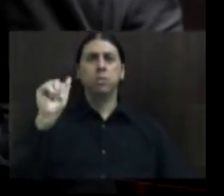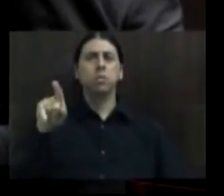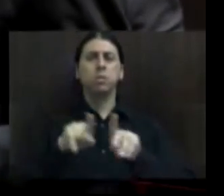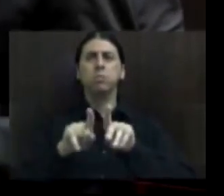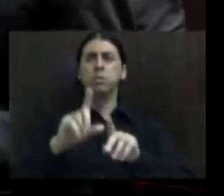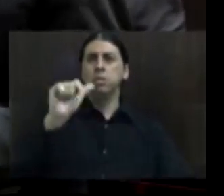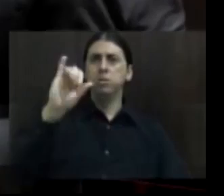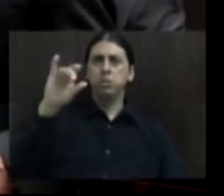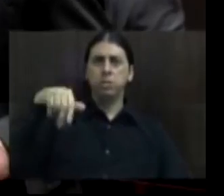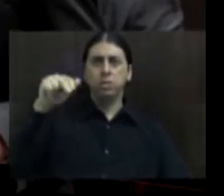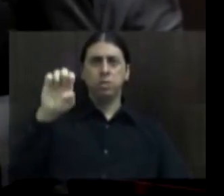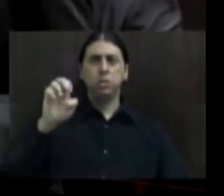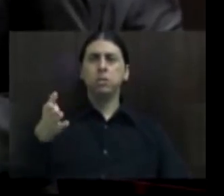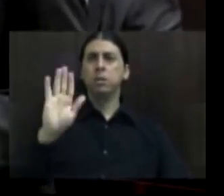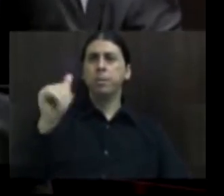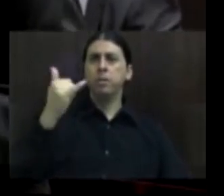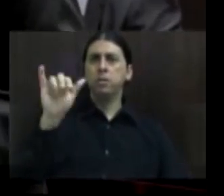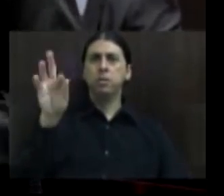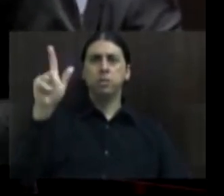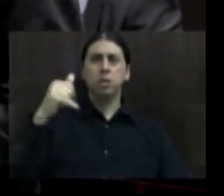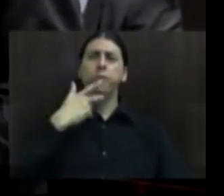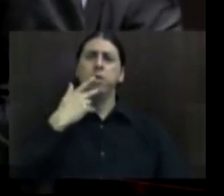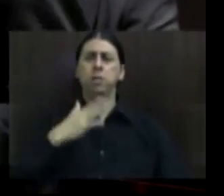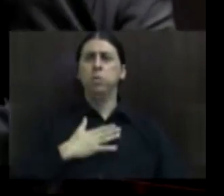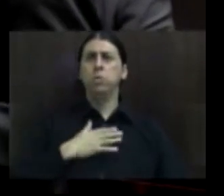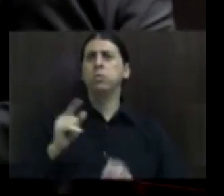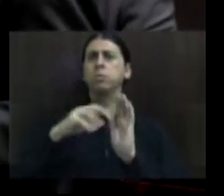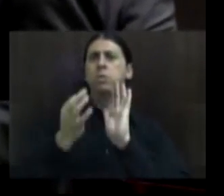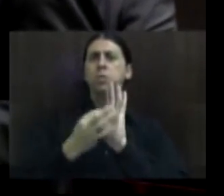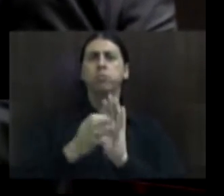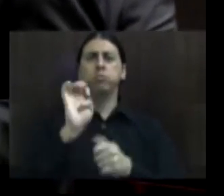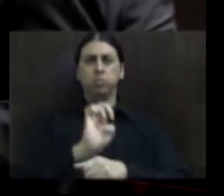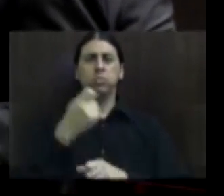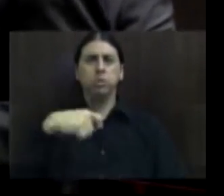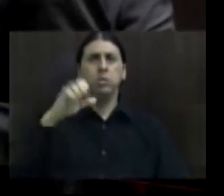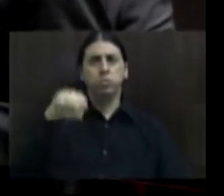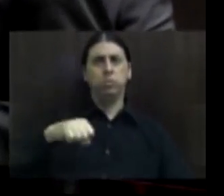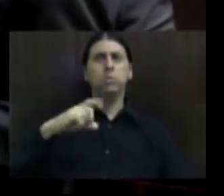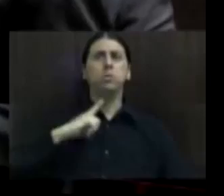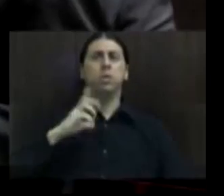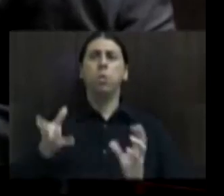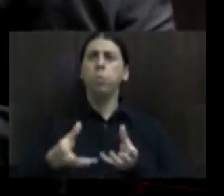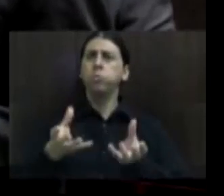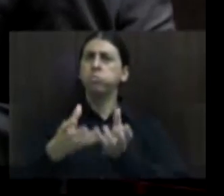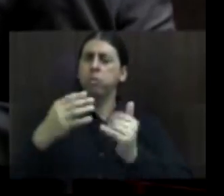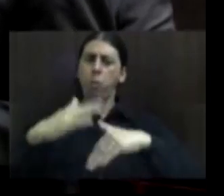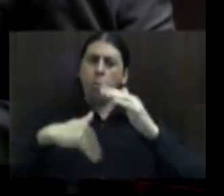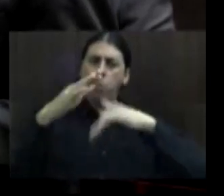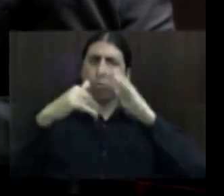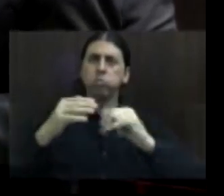lier e dizer que na nossa opinião o estado deve ser sim um indutor do